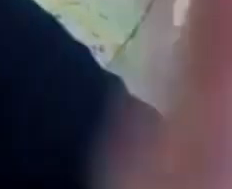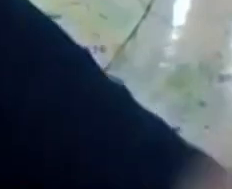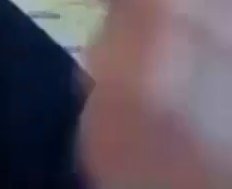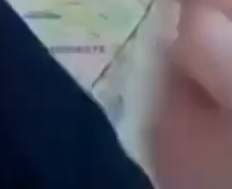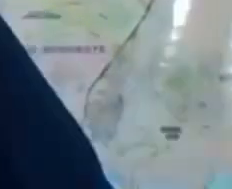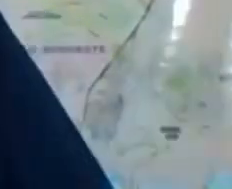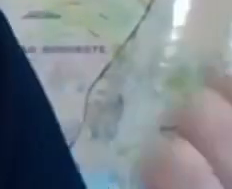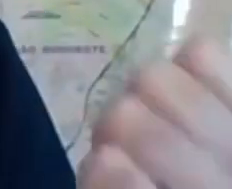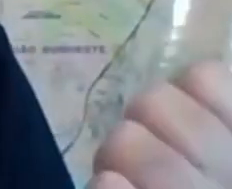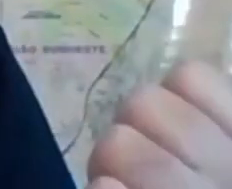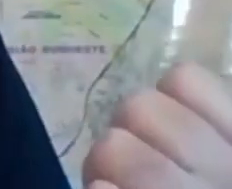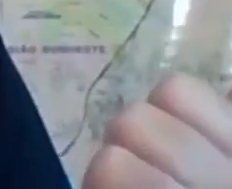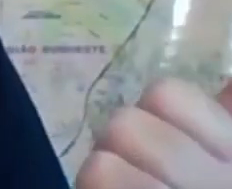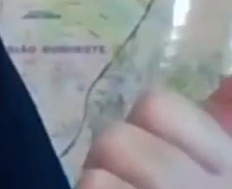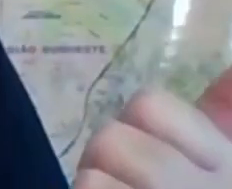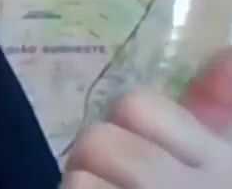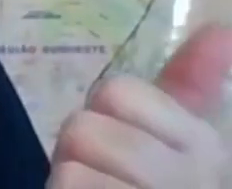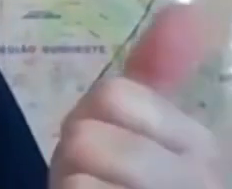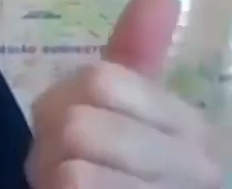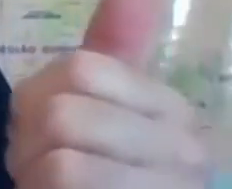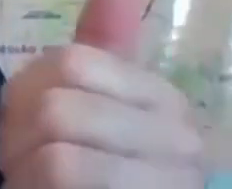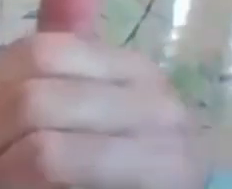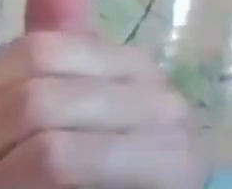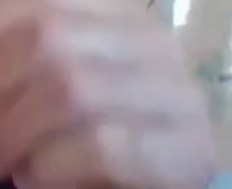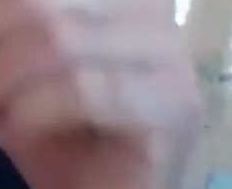um tema que o padre levantou também,